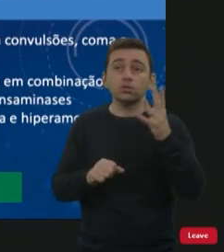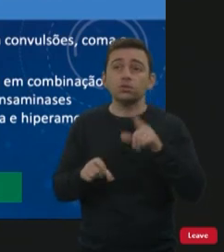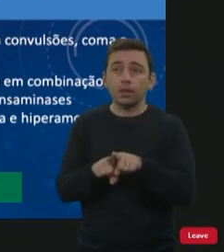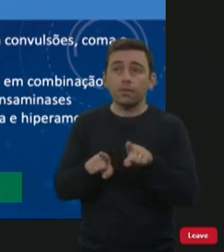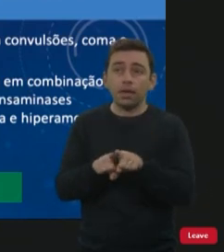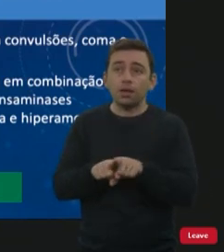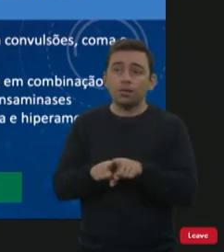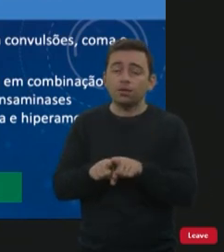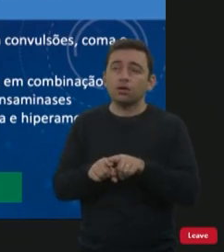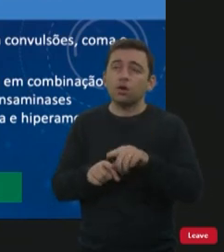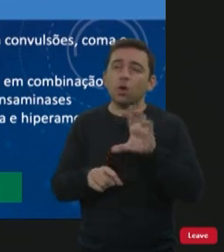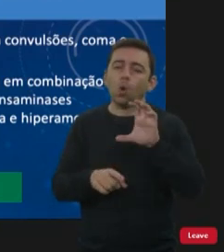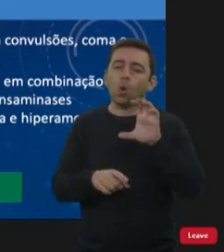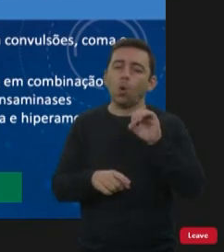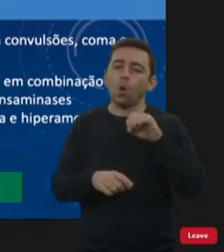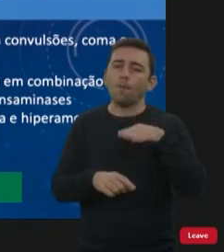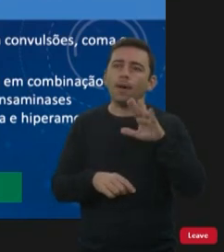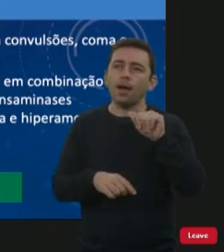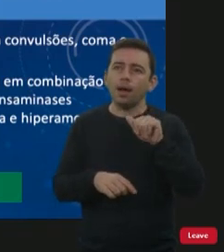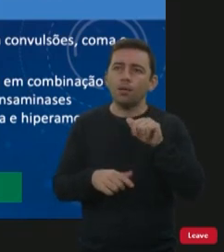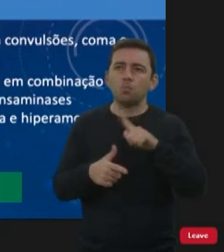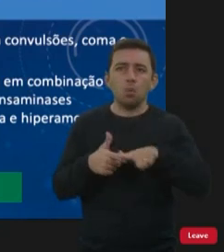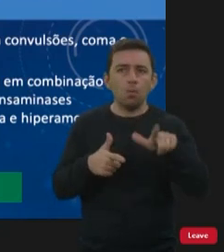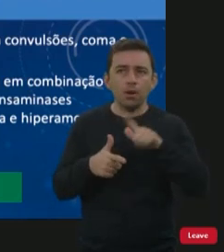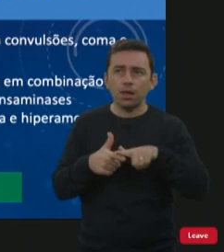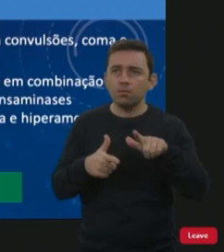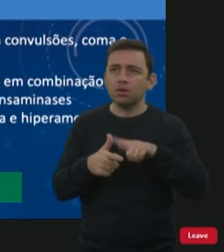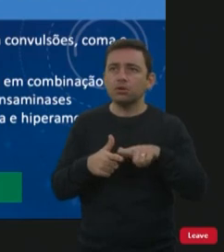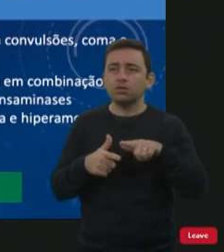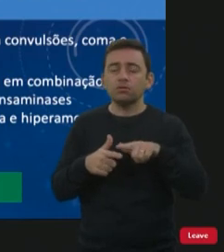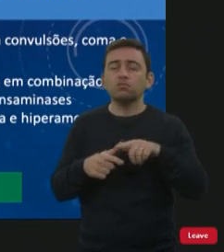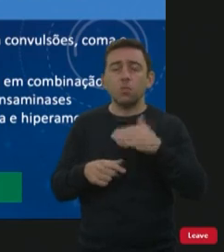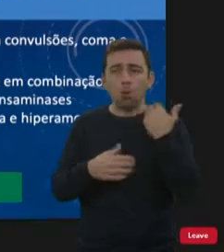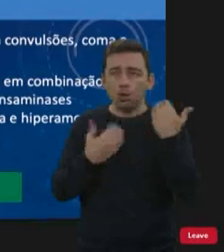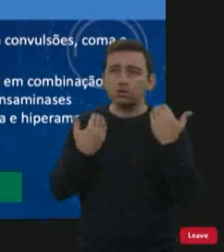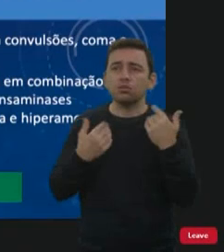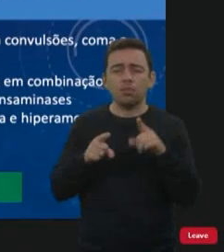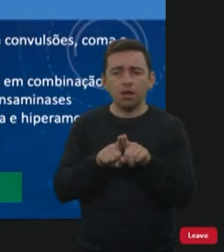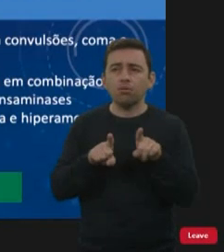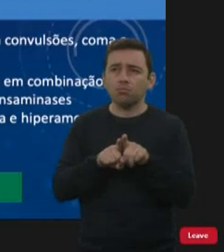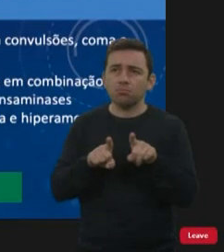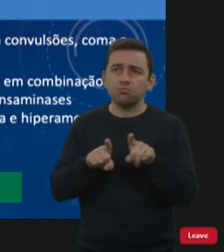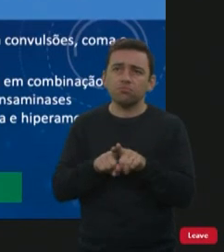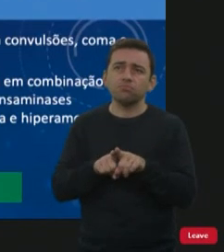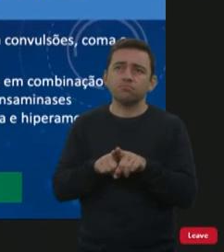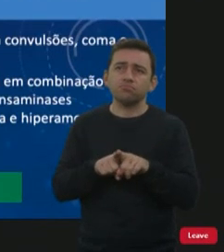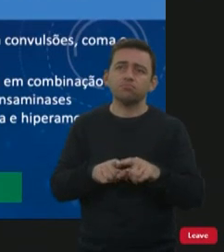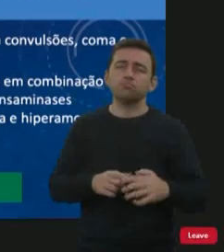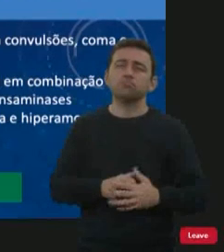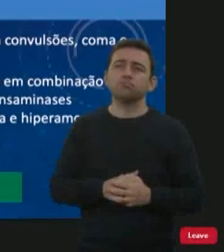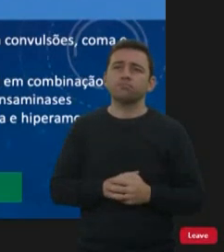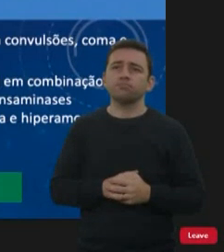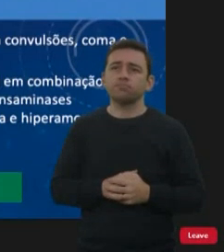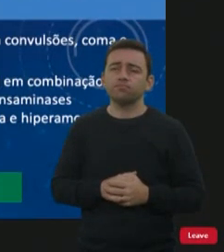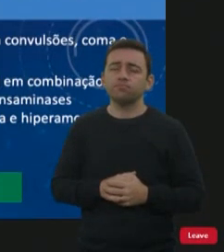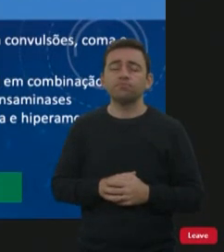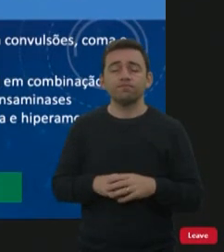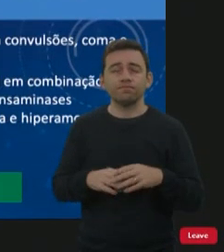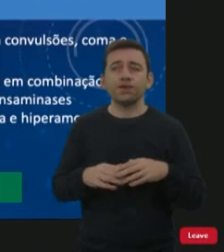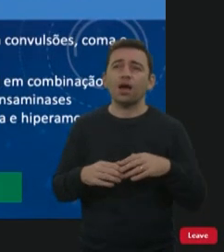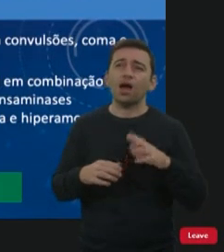coma, dano cerebral, lesão cerebral irreversível e óbito, tá? Então, são situações,